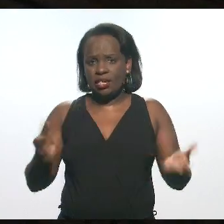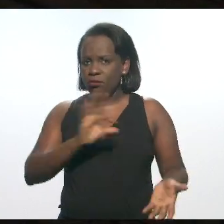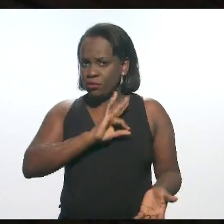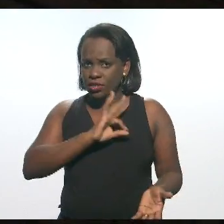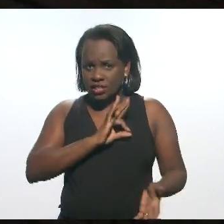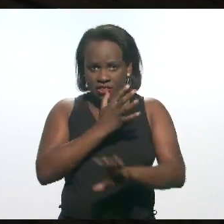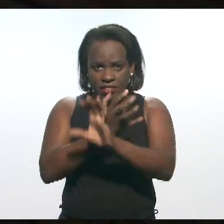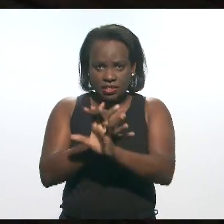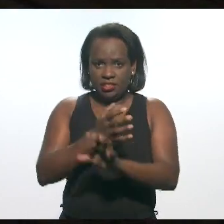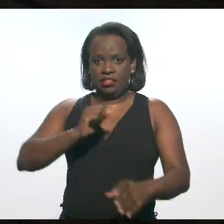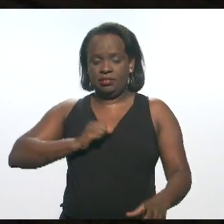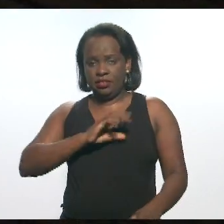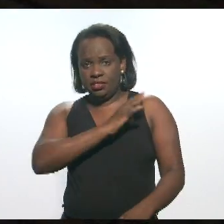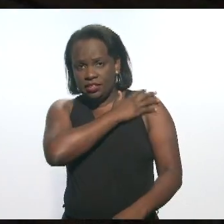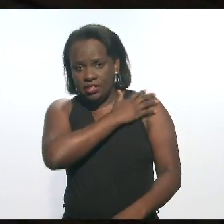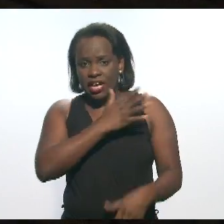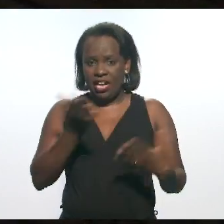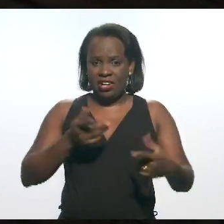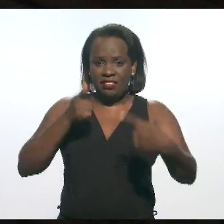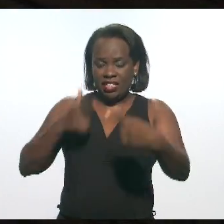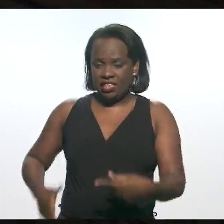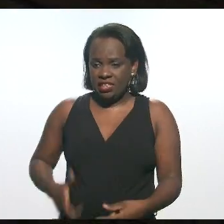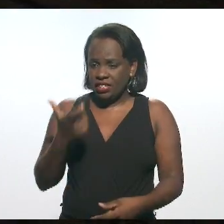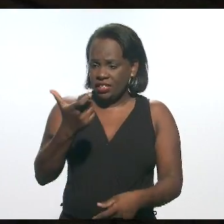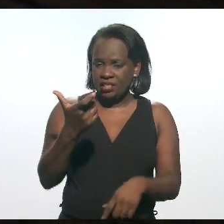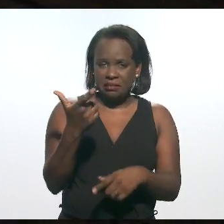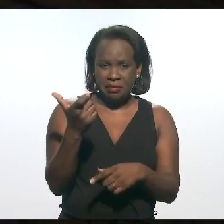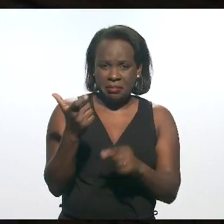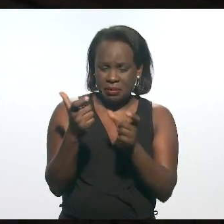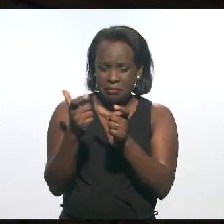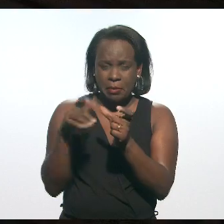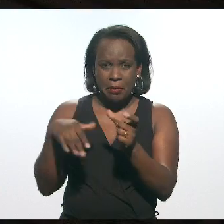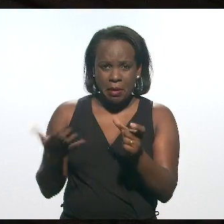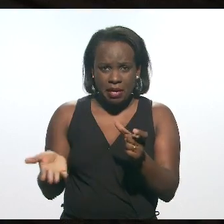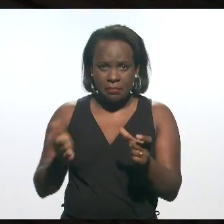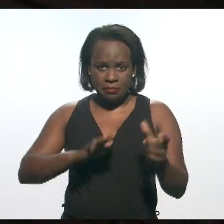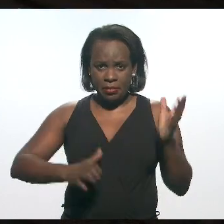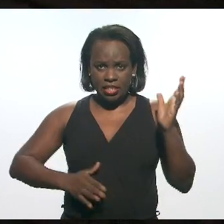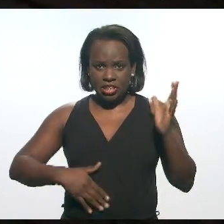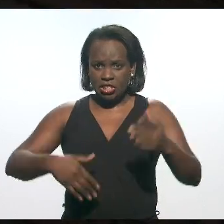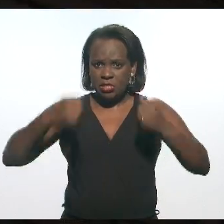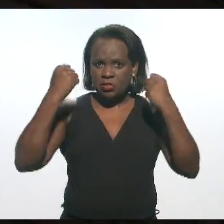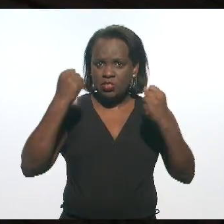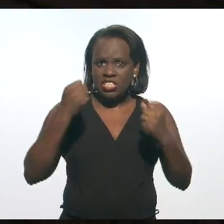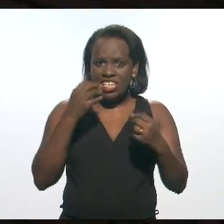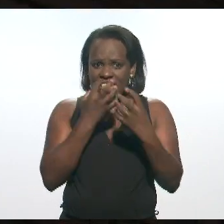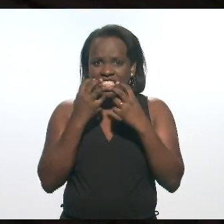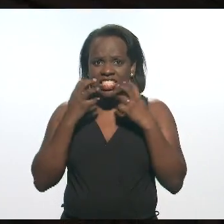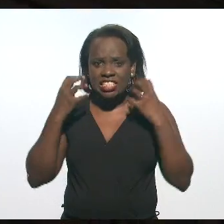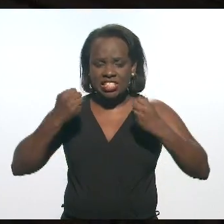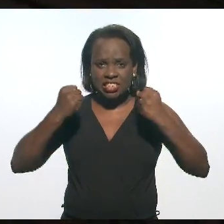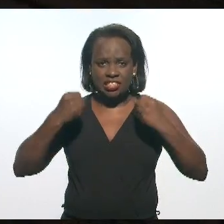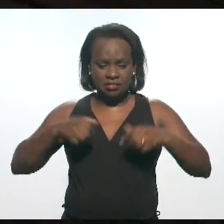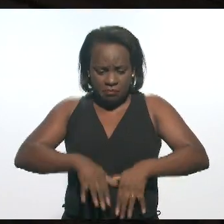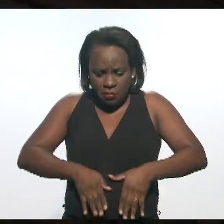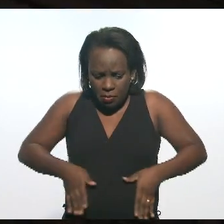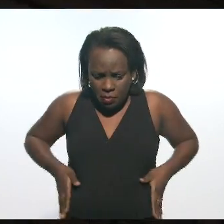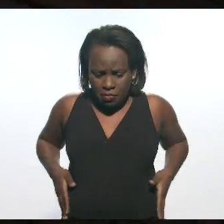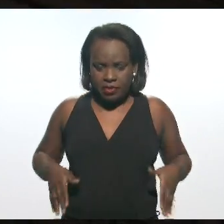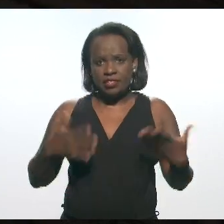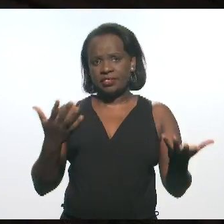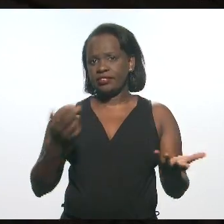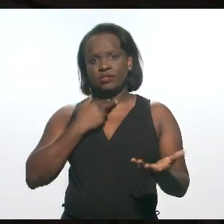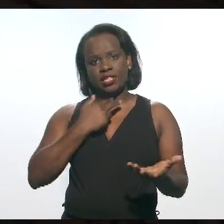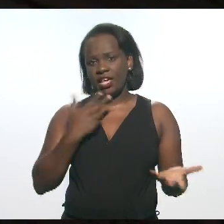é um policial militar que vai enfrentar com uma pistola um bandido fortemente armado fortemente